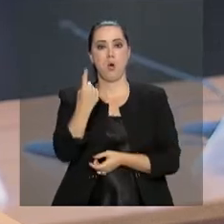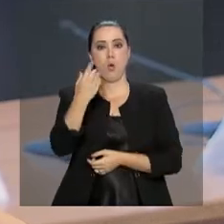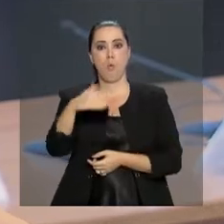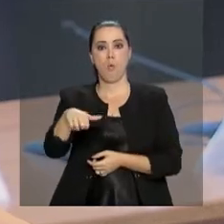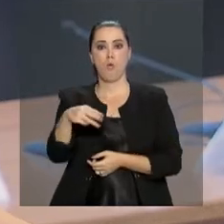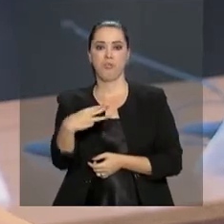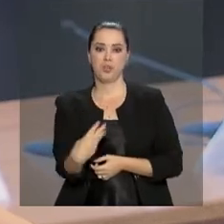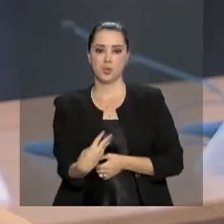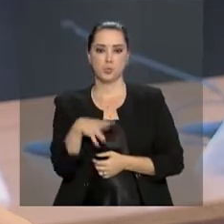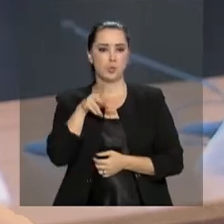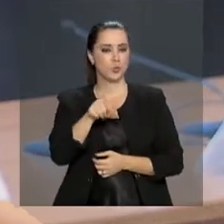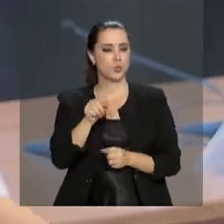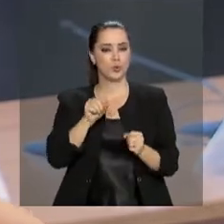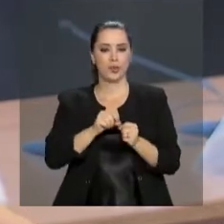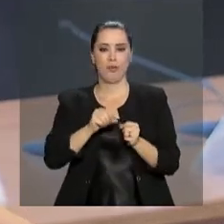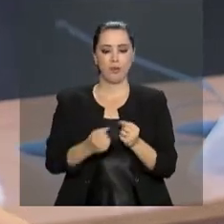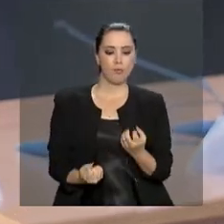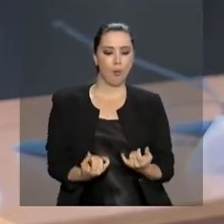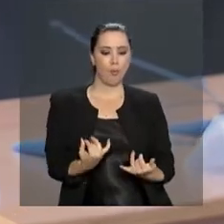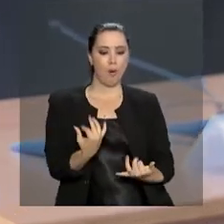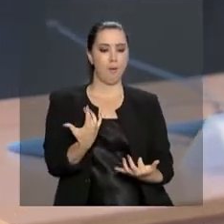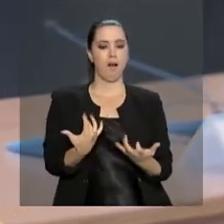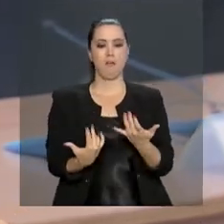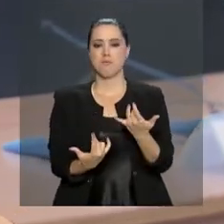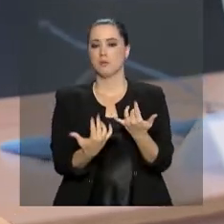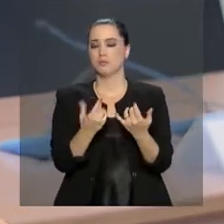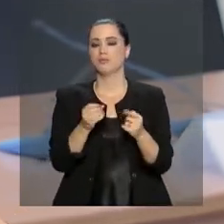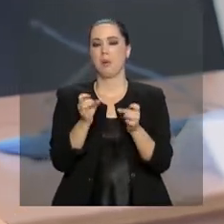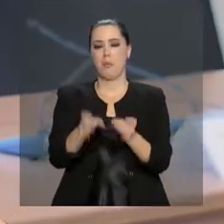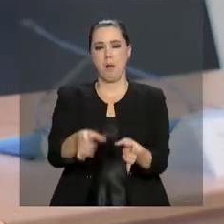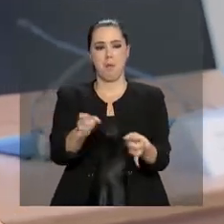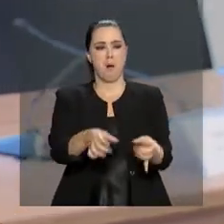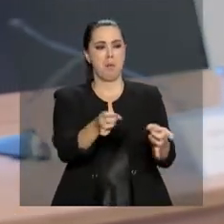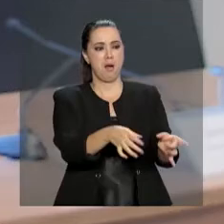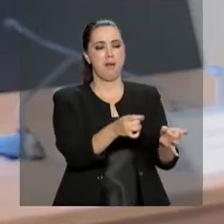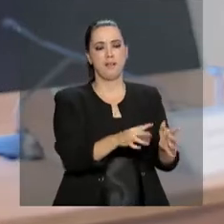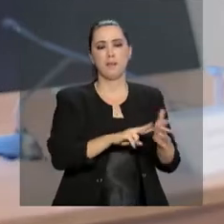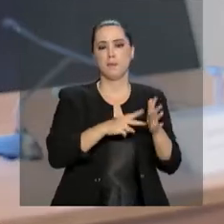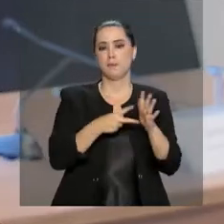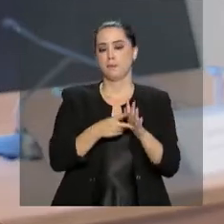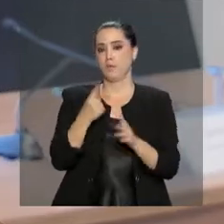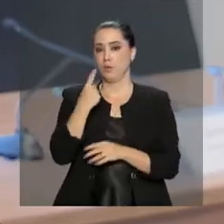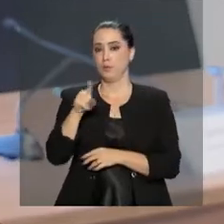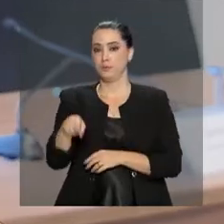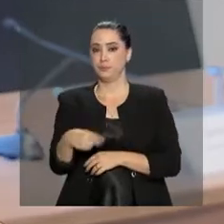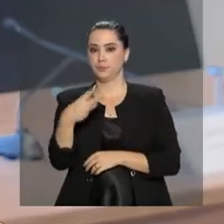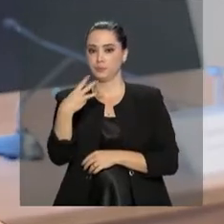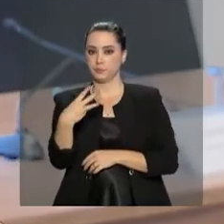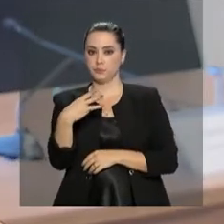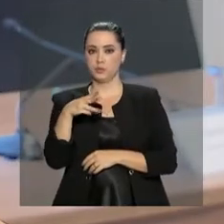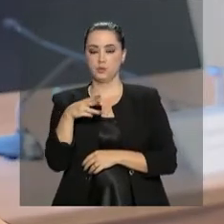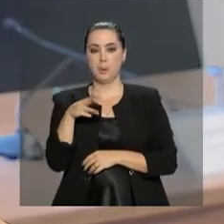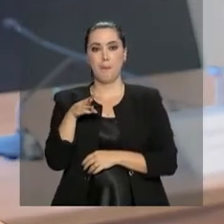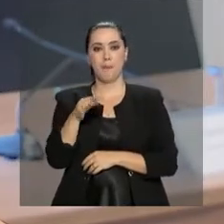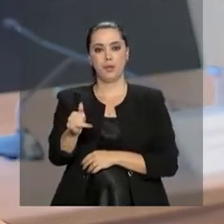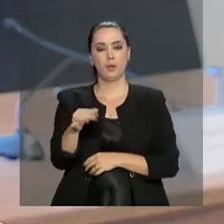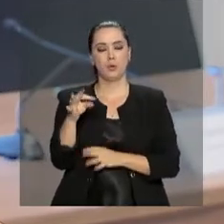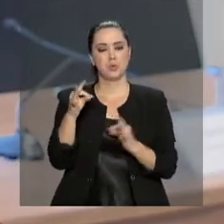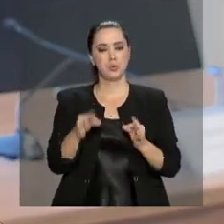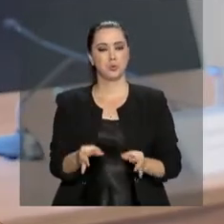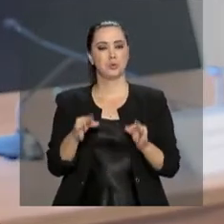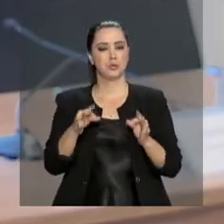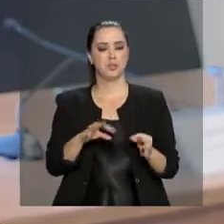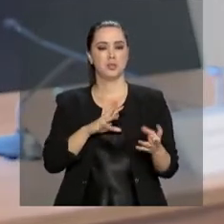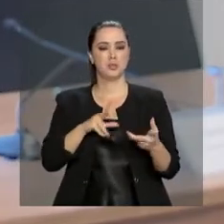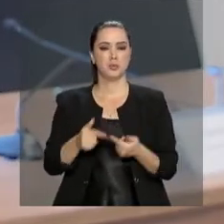tudo aquilo que é produzido vai para a lata do lixo o que corresponde a 1,3 bilhões de toneladas no mundo um